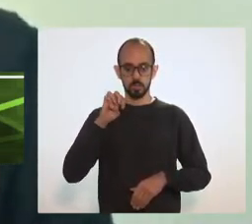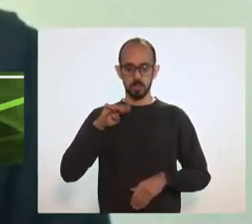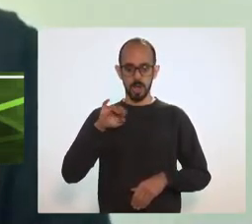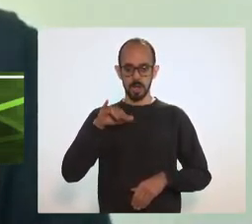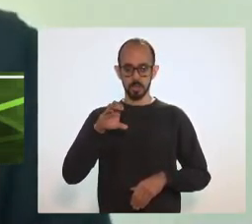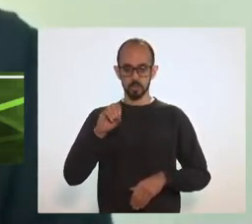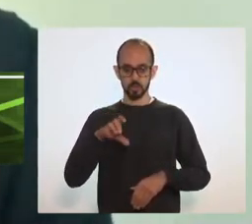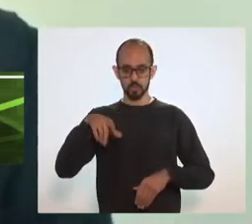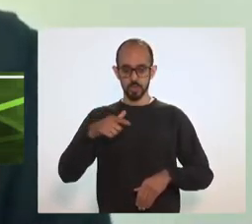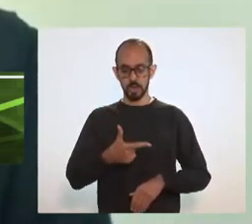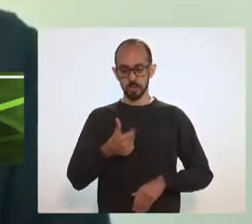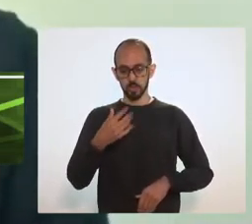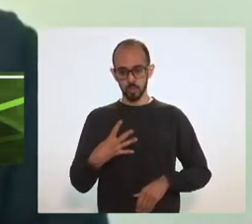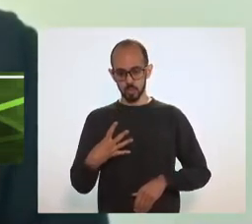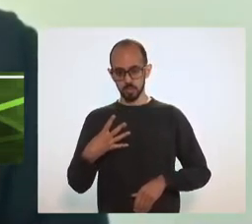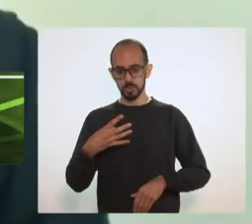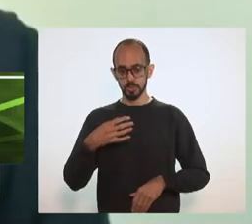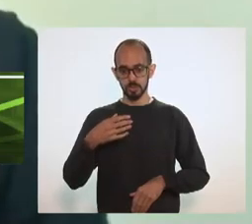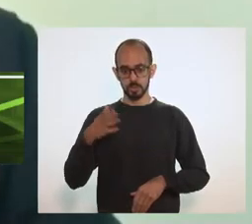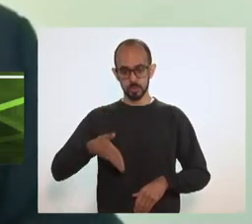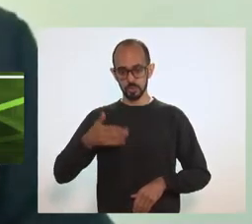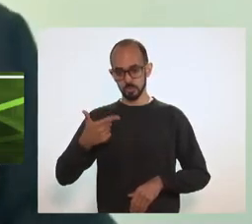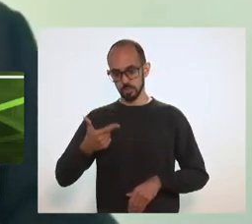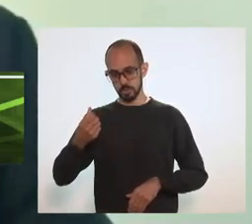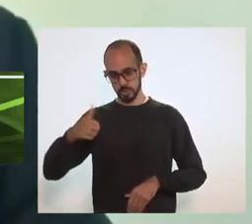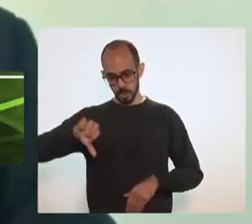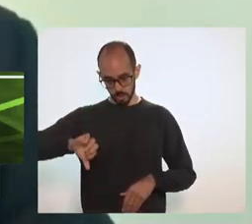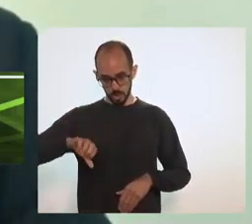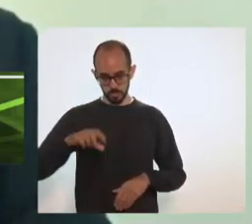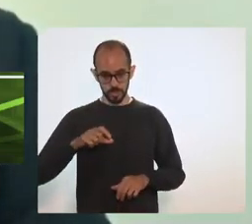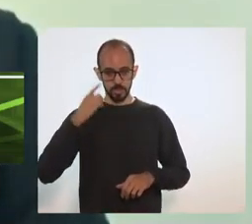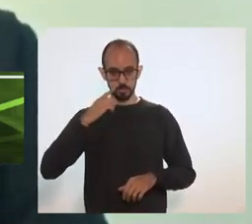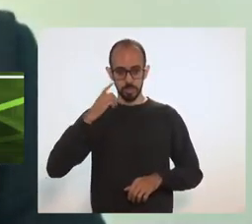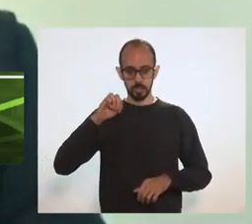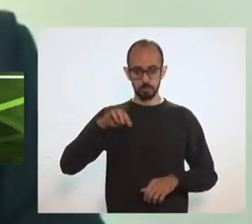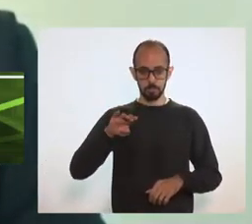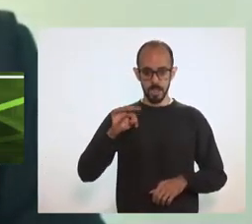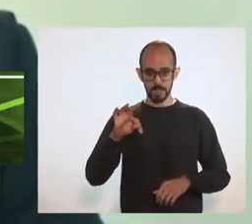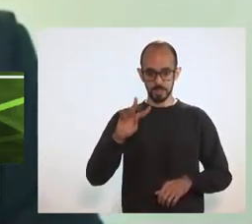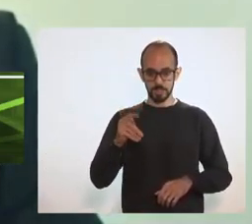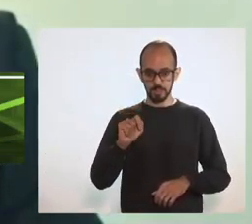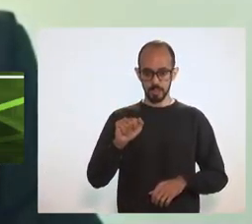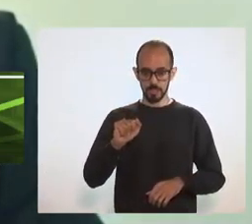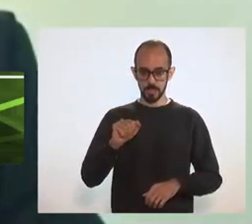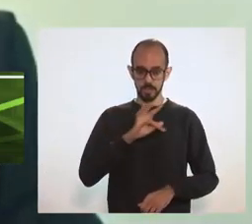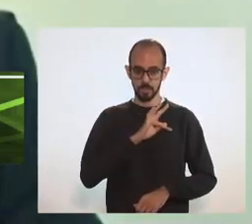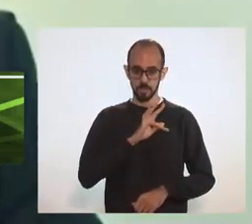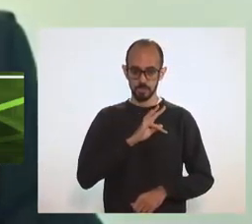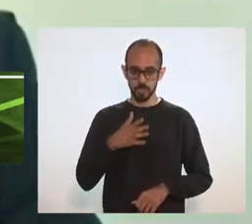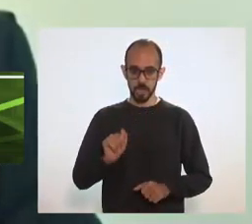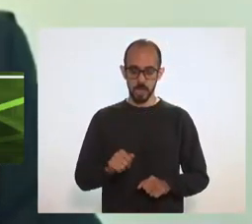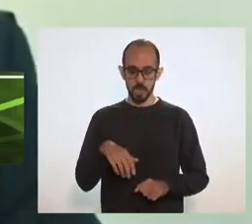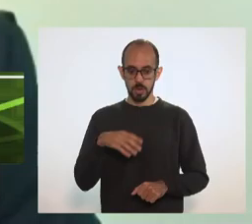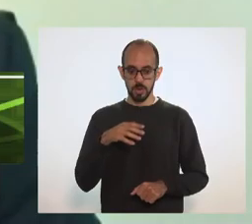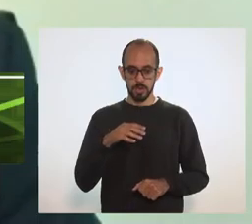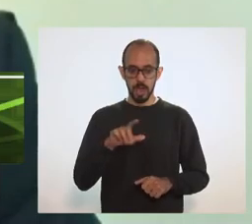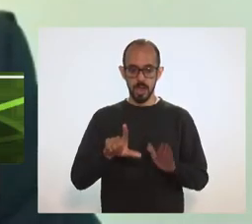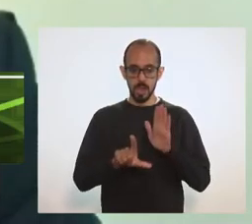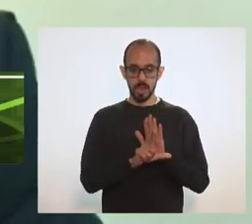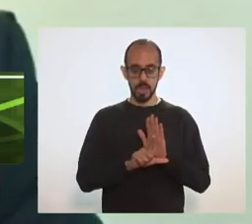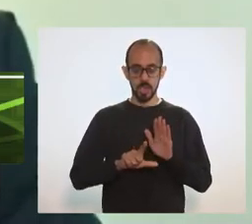aprovado. 6 da pauta. A discussão e votação dos pareceres e as proposições de anexação e prejudicabilidade. Relator, deputado